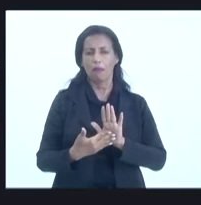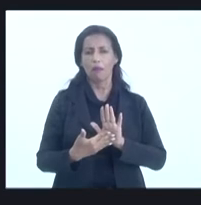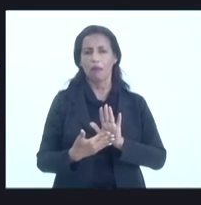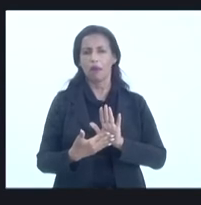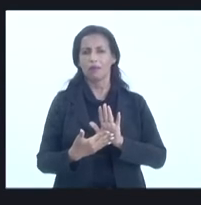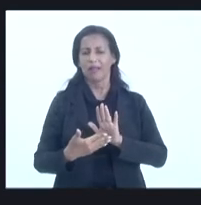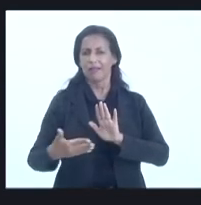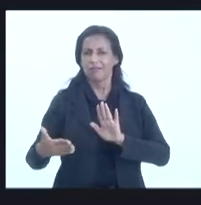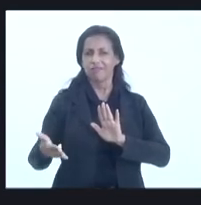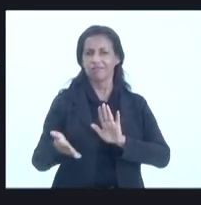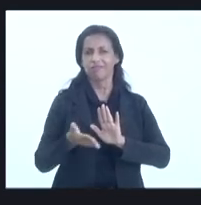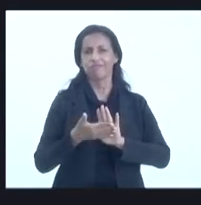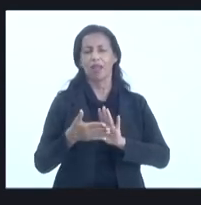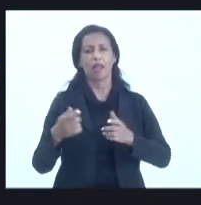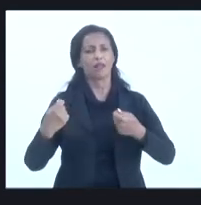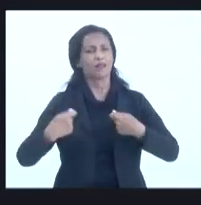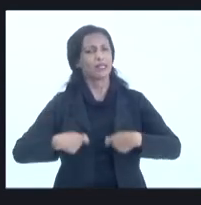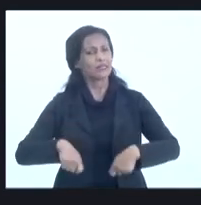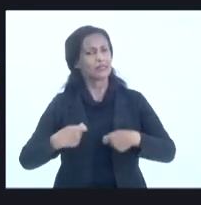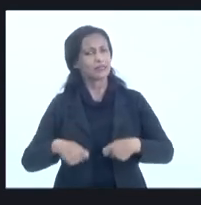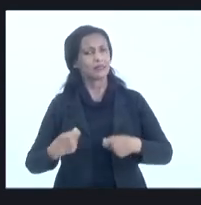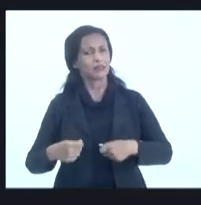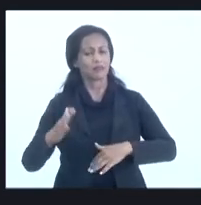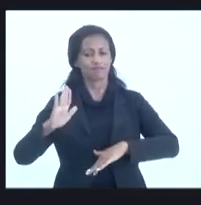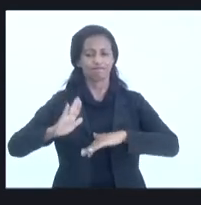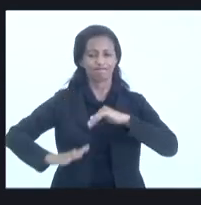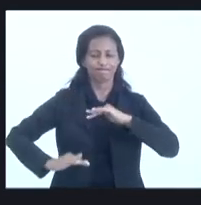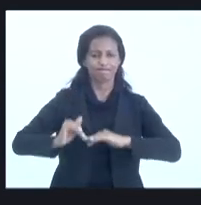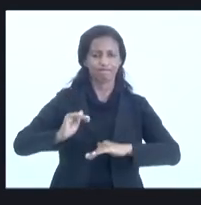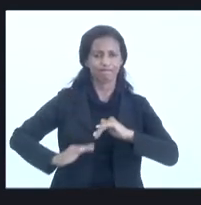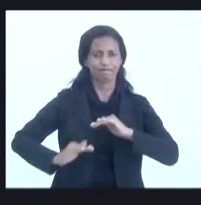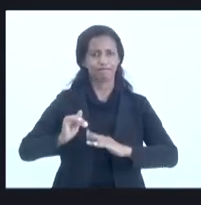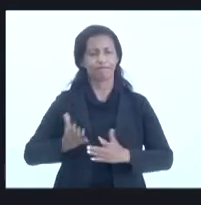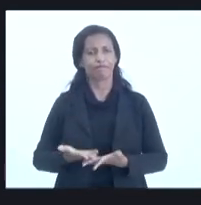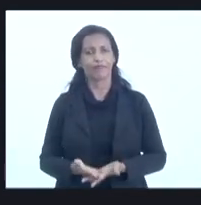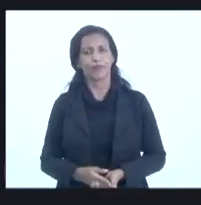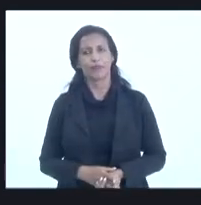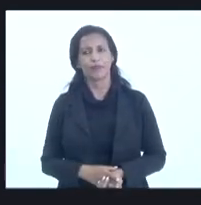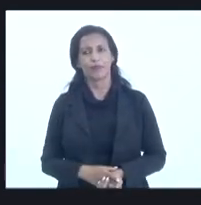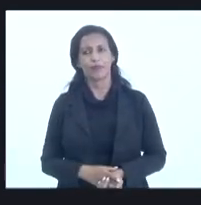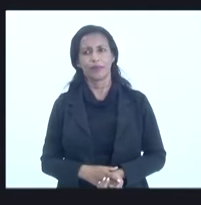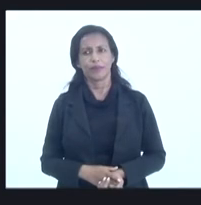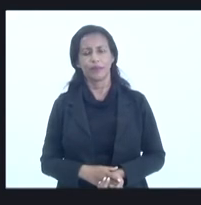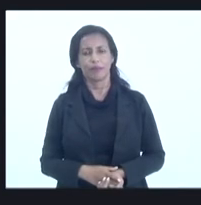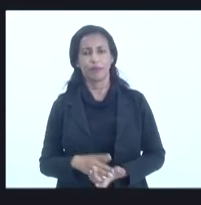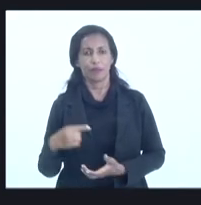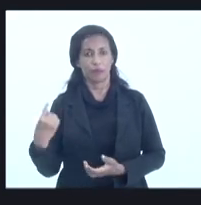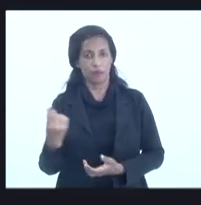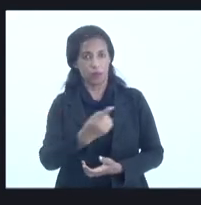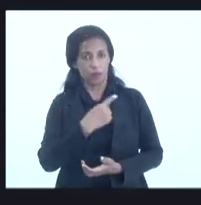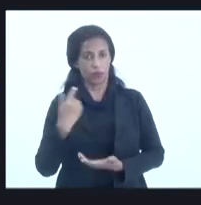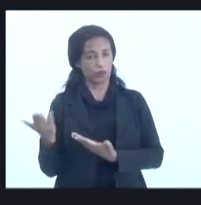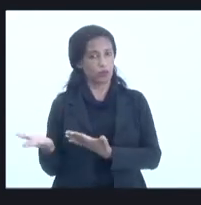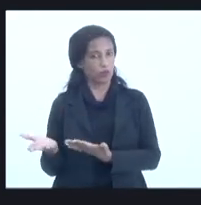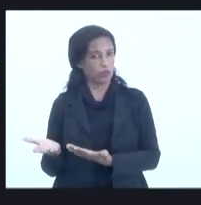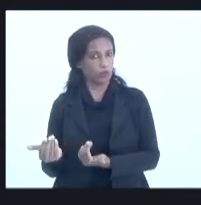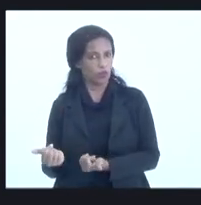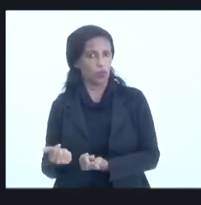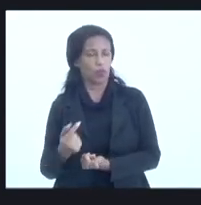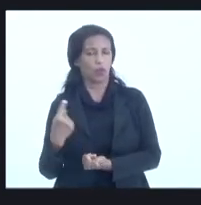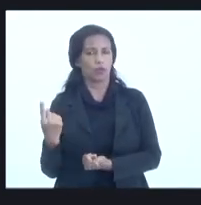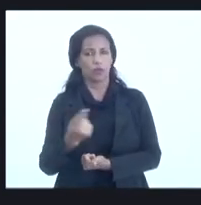muita propriedade a necessidade da capacitação dos nossos jovens, dos